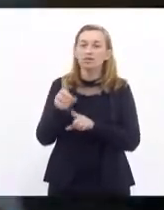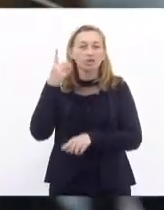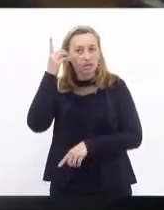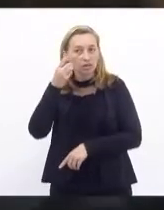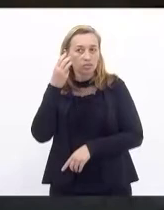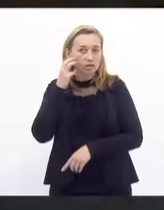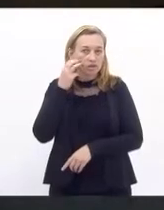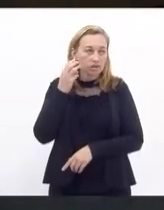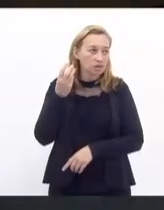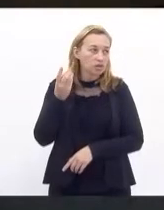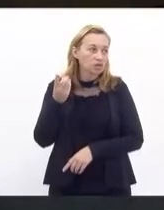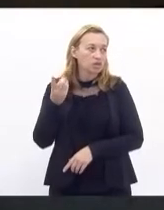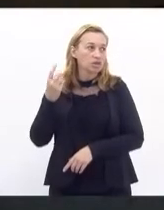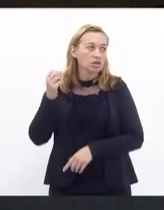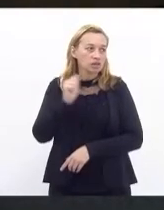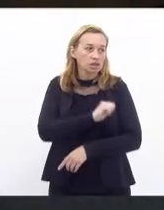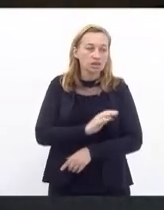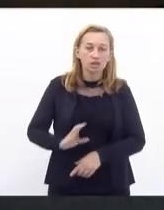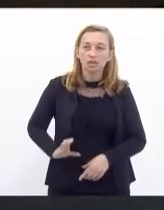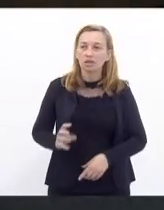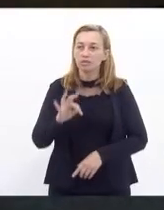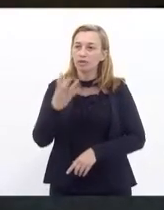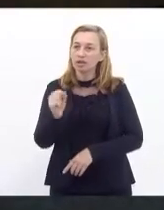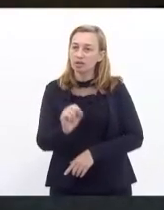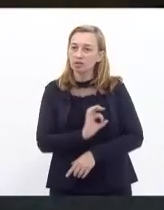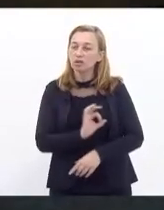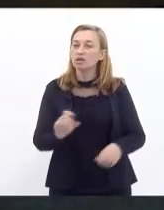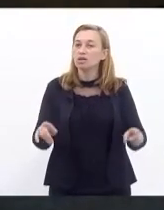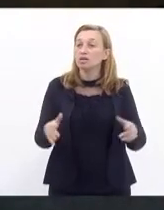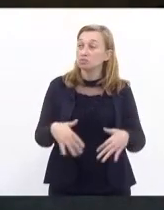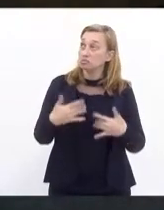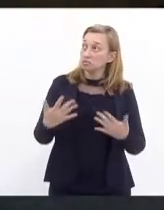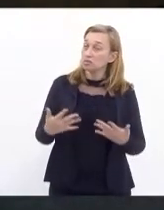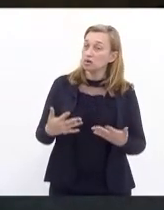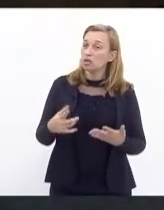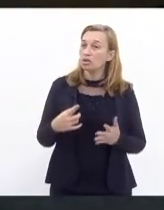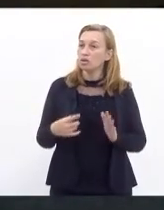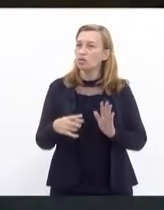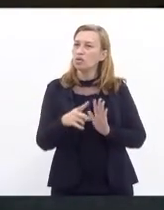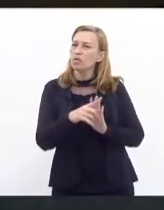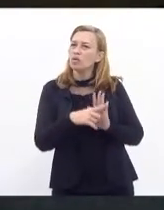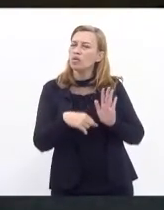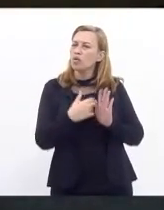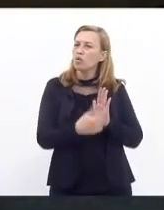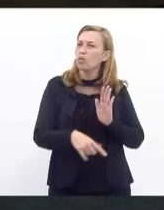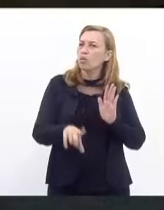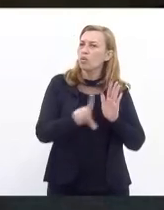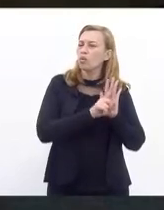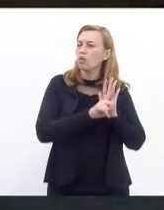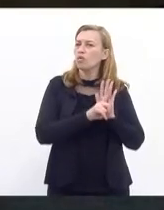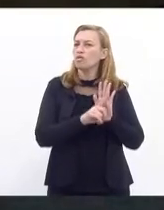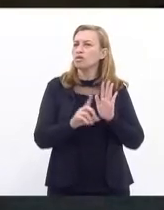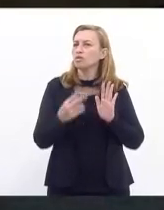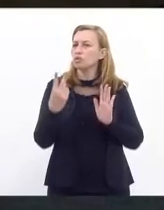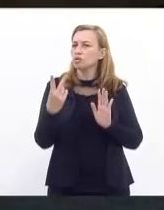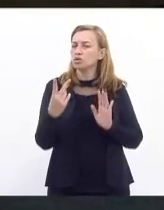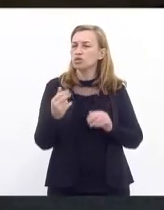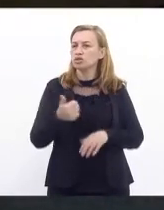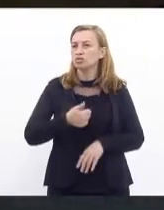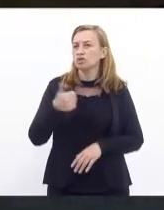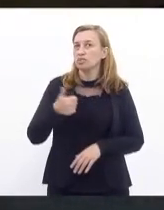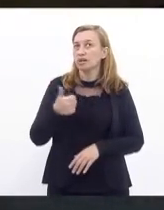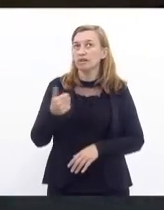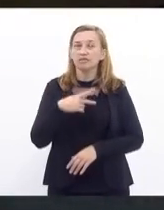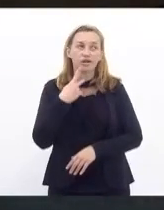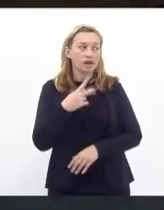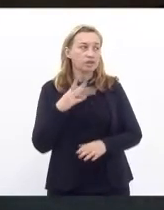André Siciliano e Marta Rocha. E, para surpresa nossa, o veto veio sob dois parâmetros. O primeiro, alegando